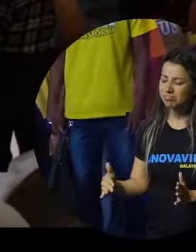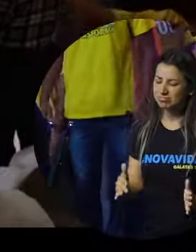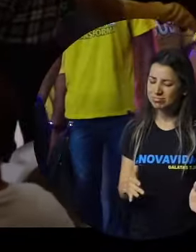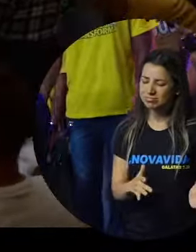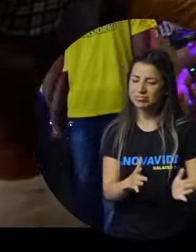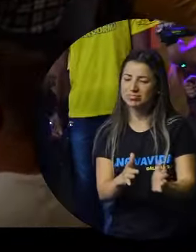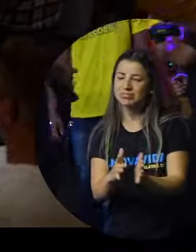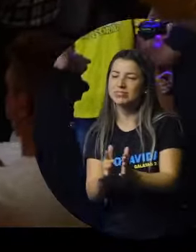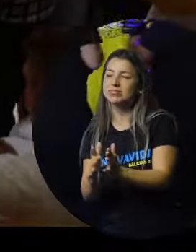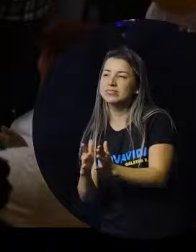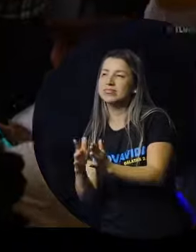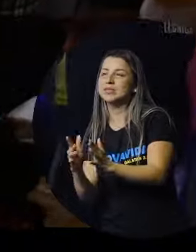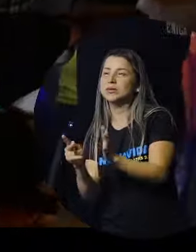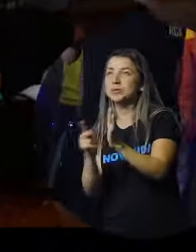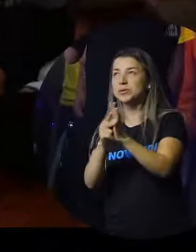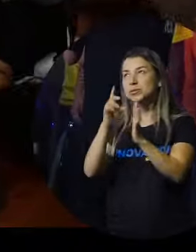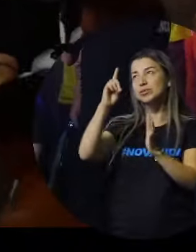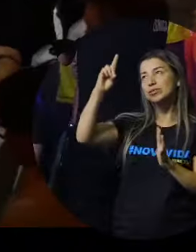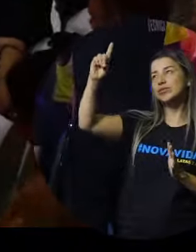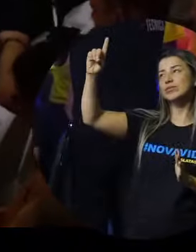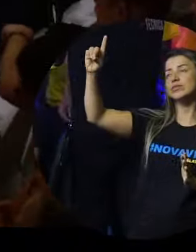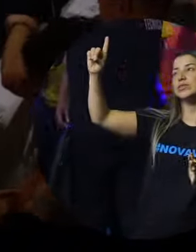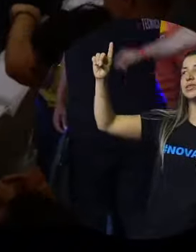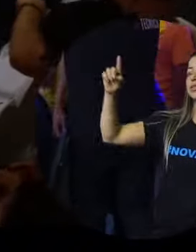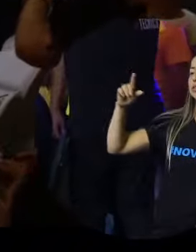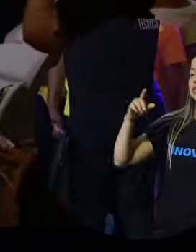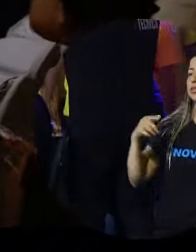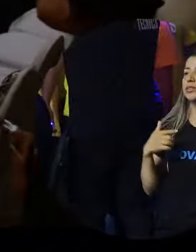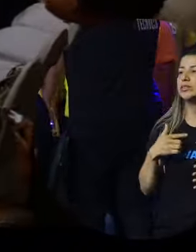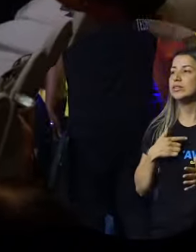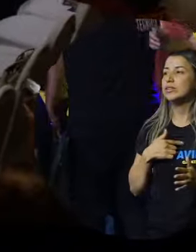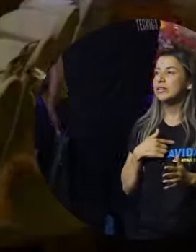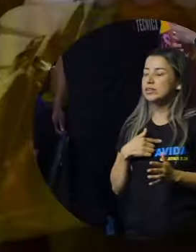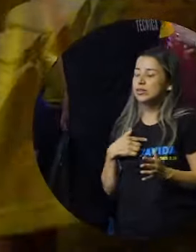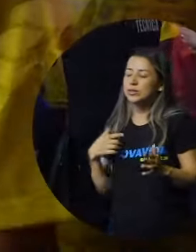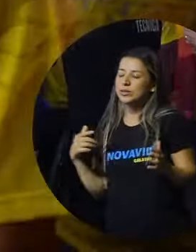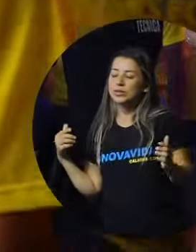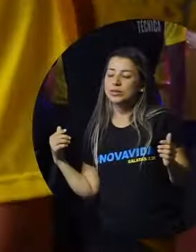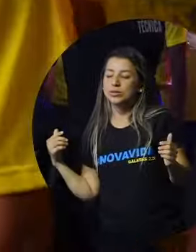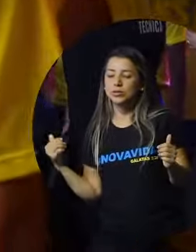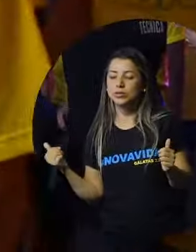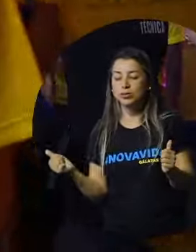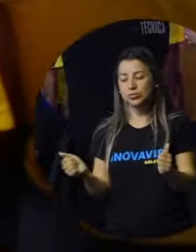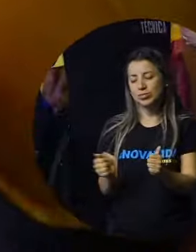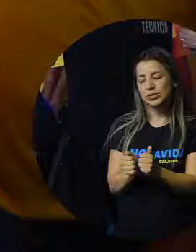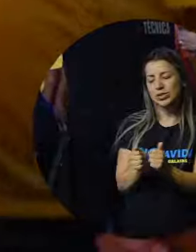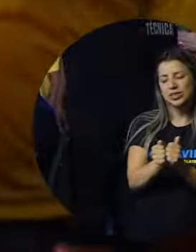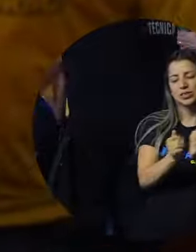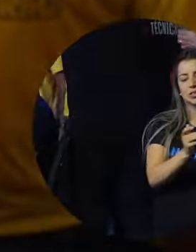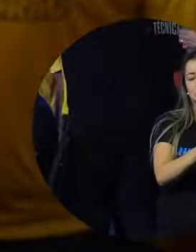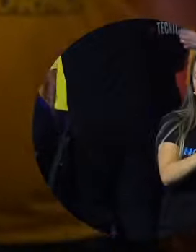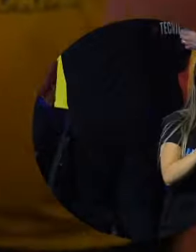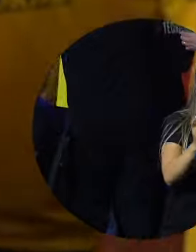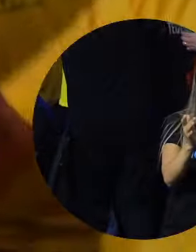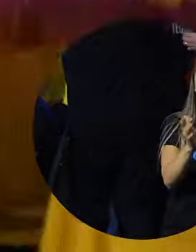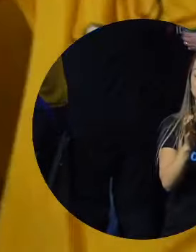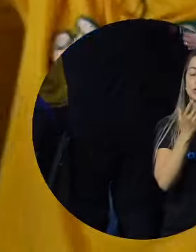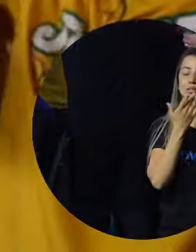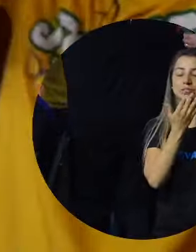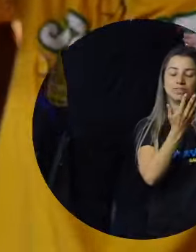caminho para Ele, onde eu posso me achegar somente